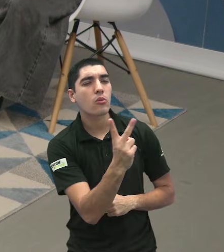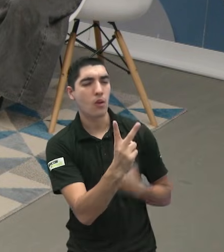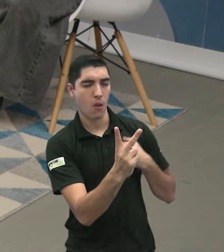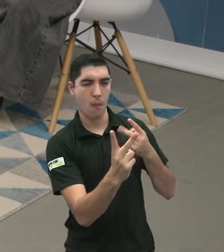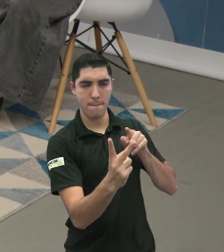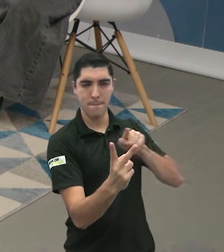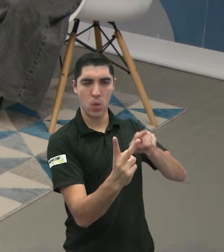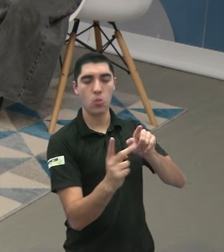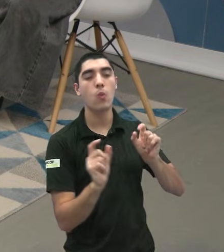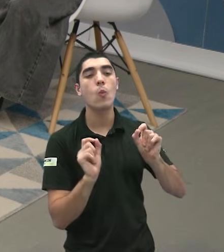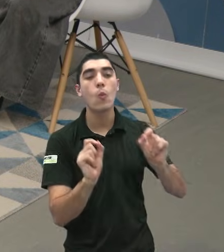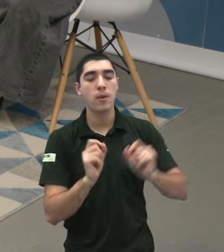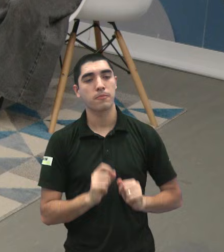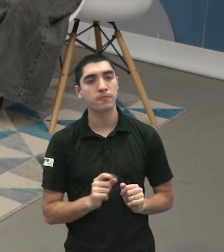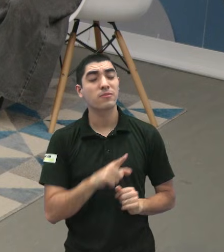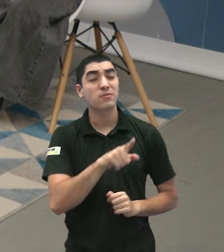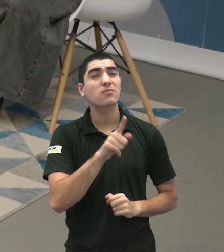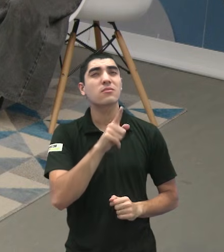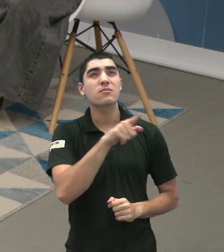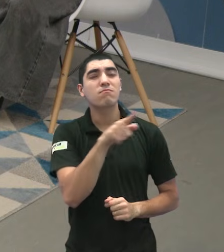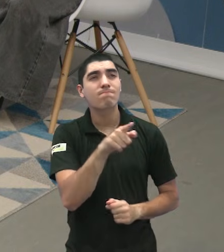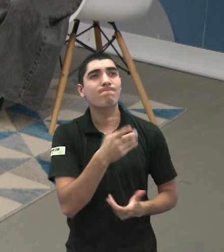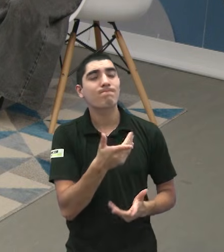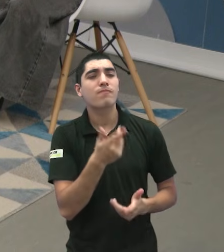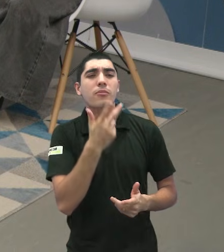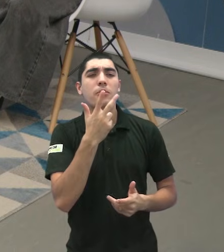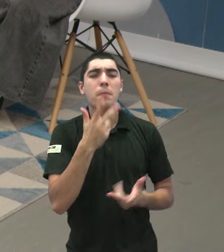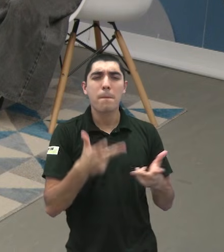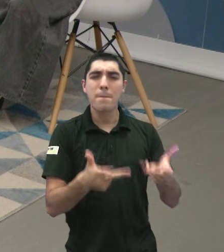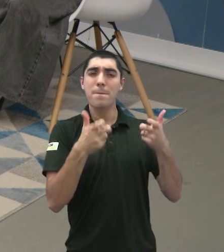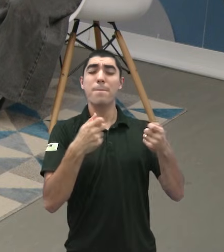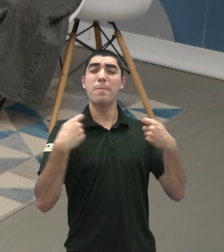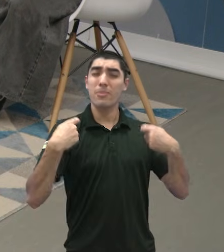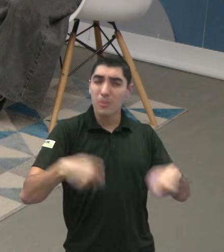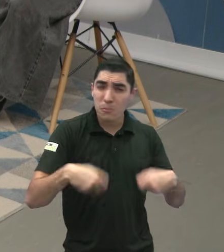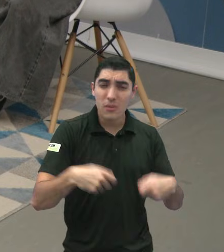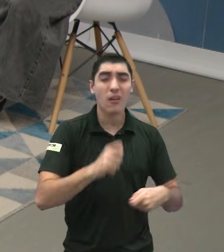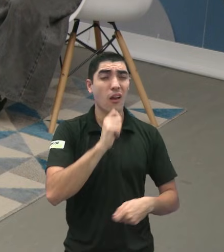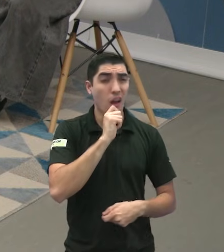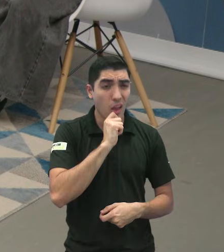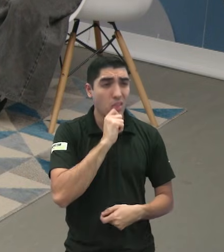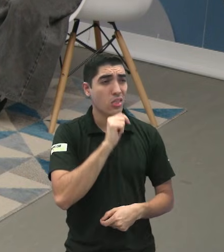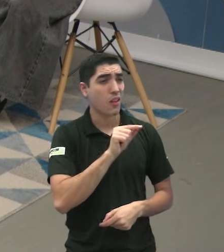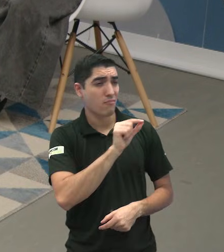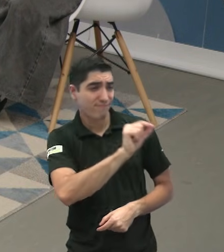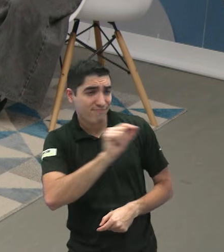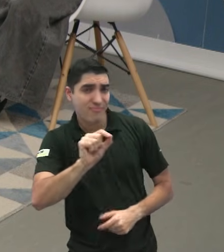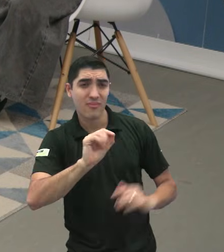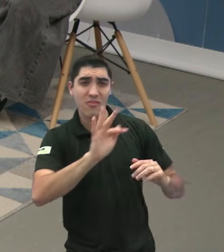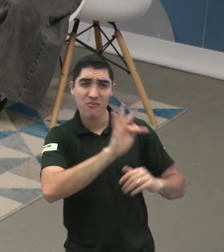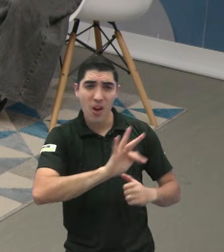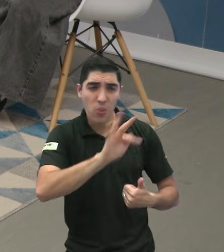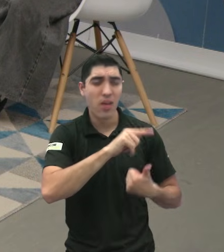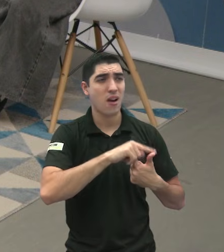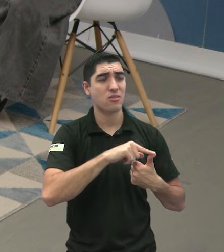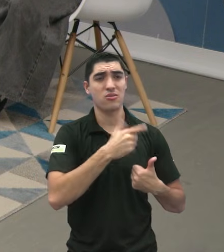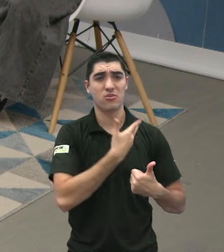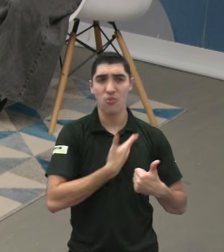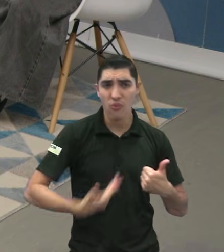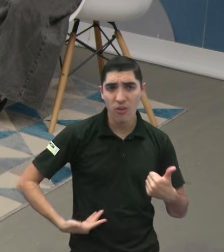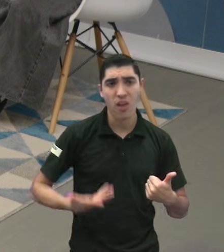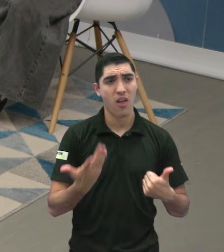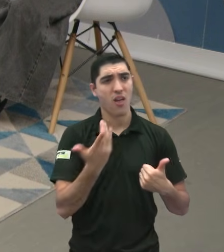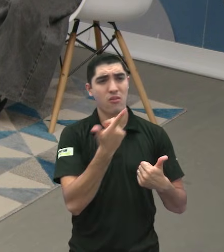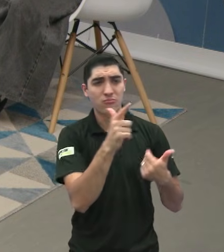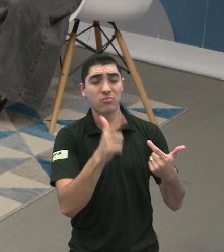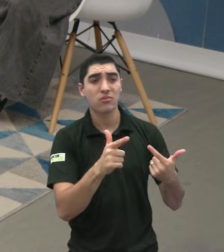perguntar o que ainda precisa mudar, né, nas universidades públicas, em